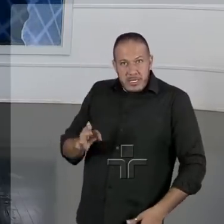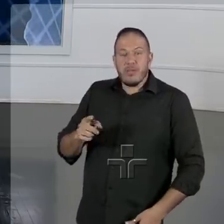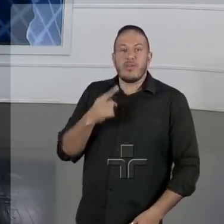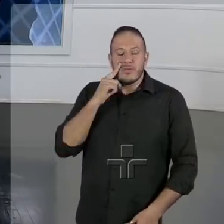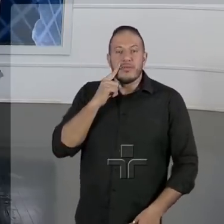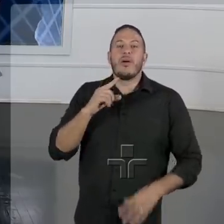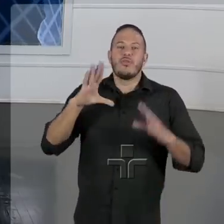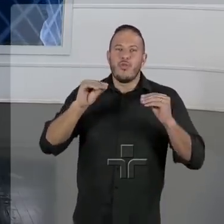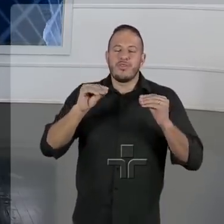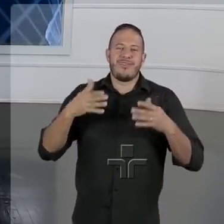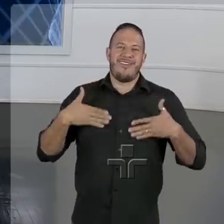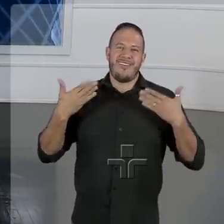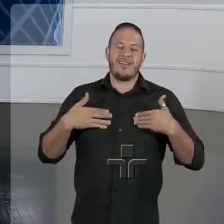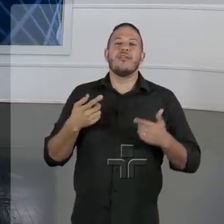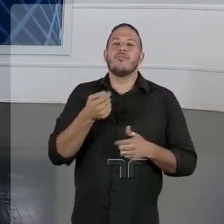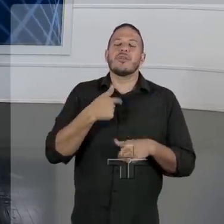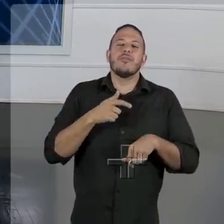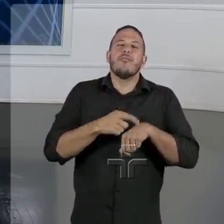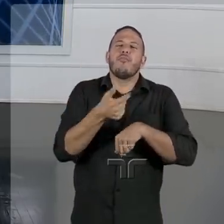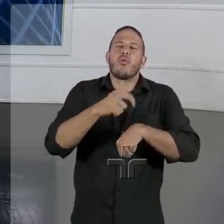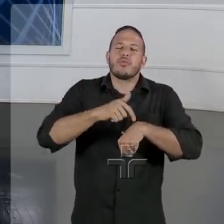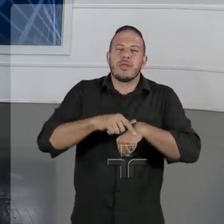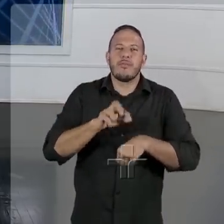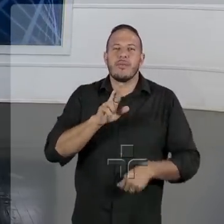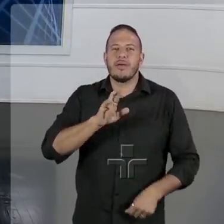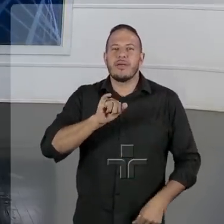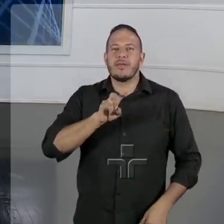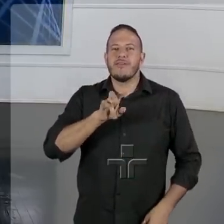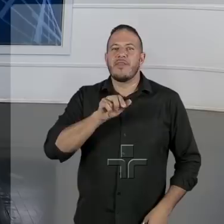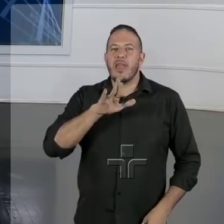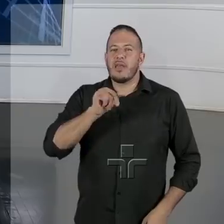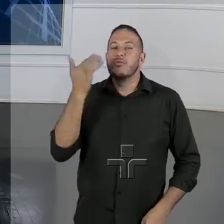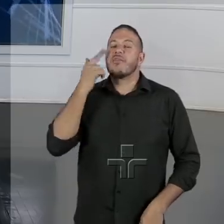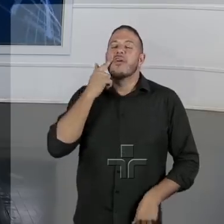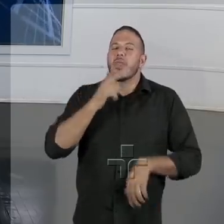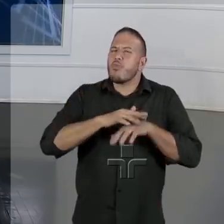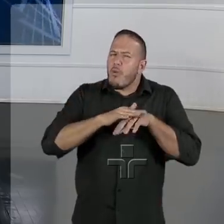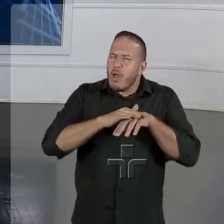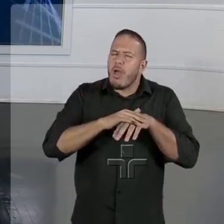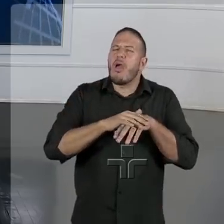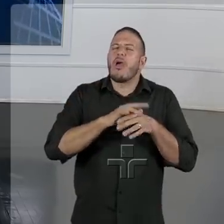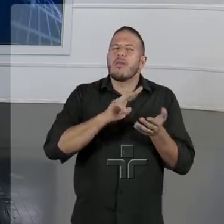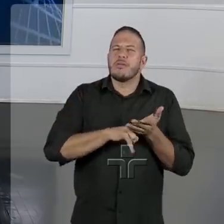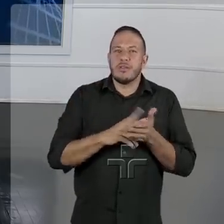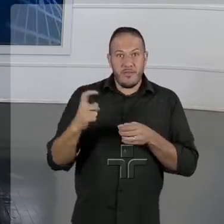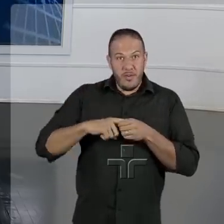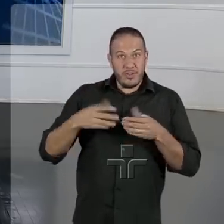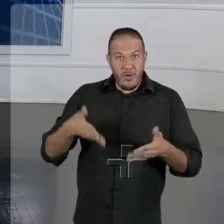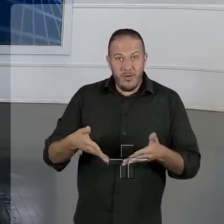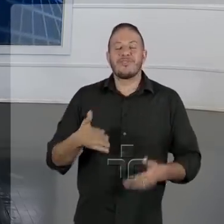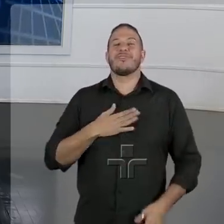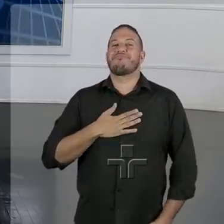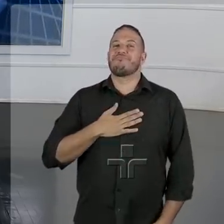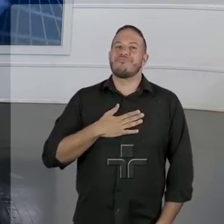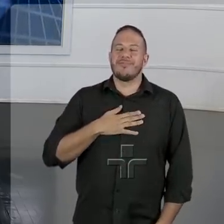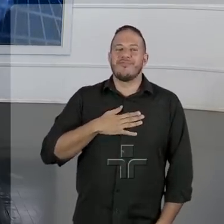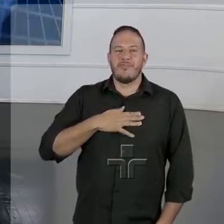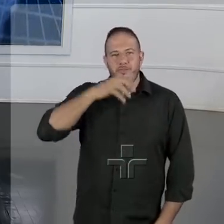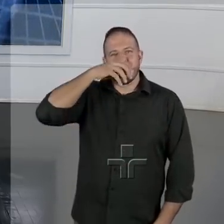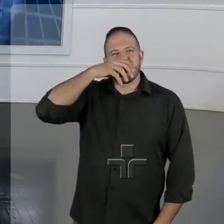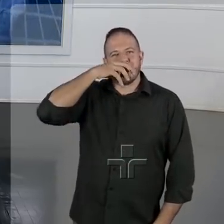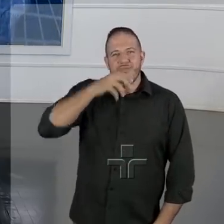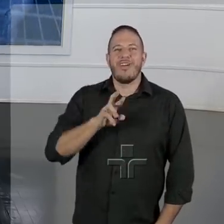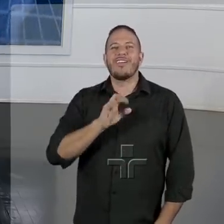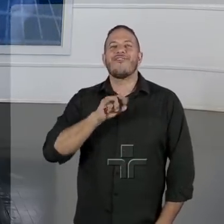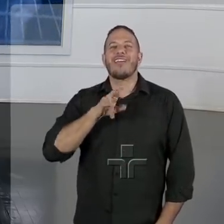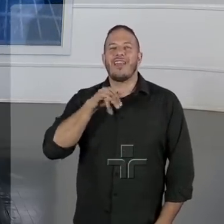alegria porque a gente ficou algumas semanas sem o Rivelino, estava no departamento médico, tratando de lesão. Mas está de volta num programa recheado também de